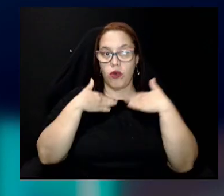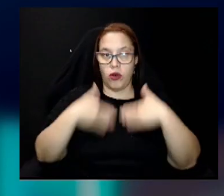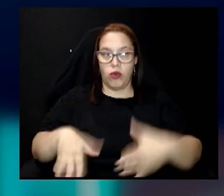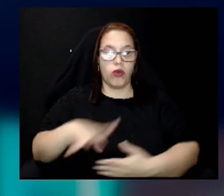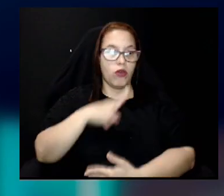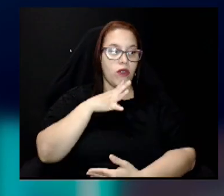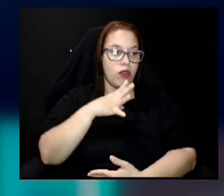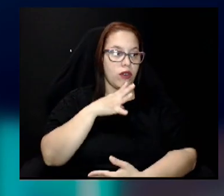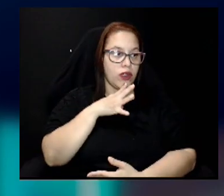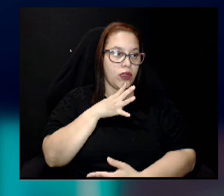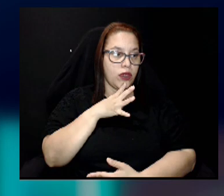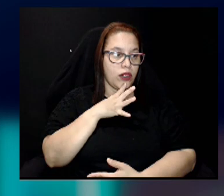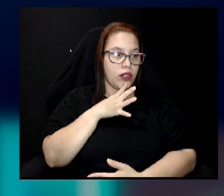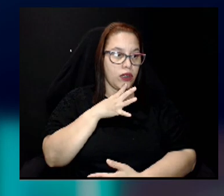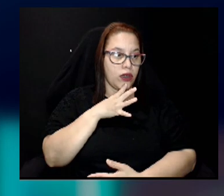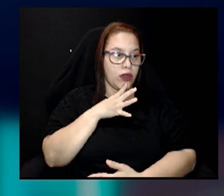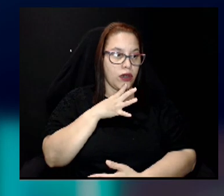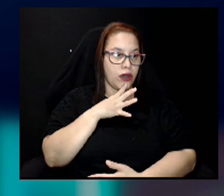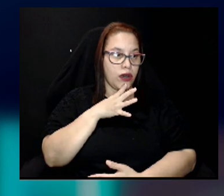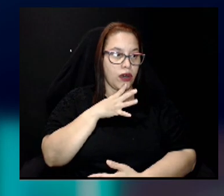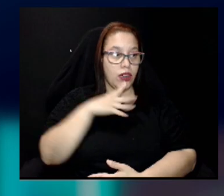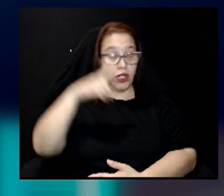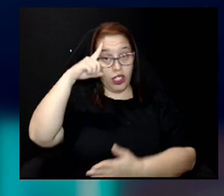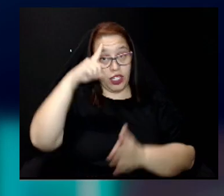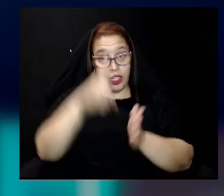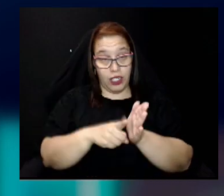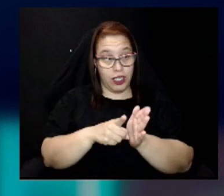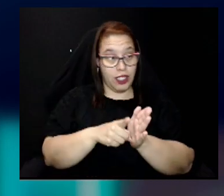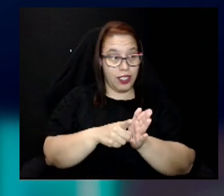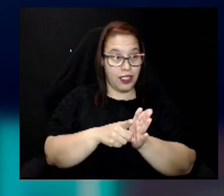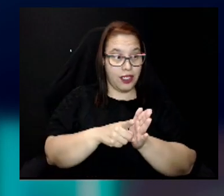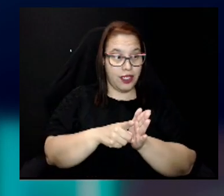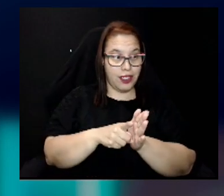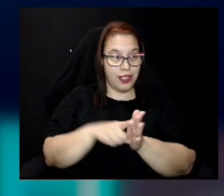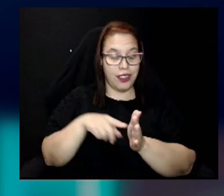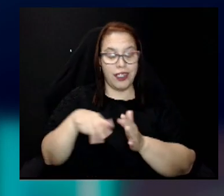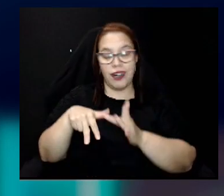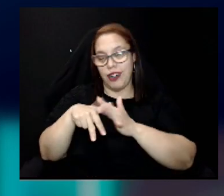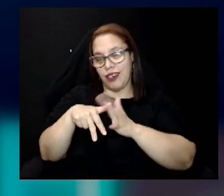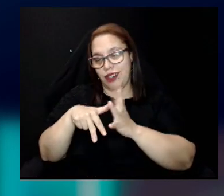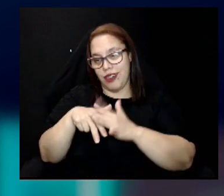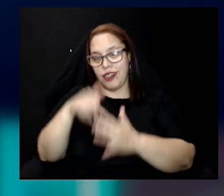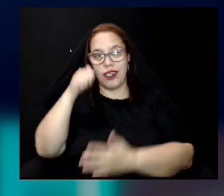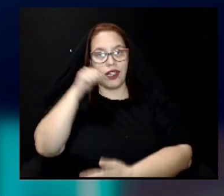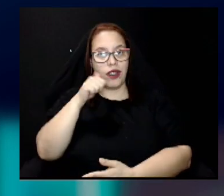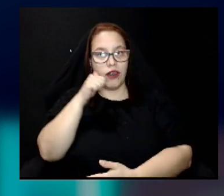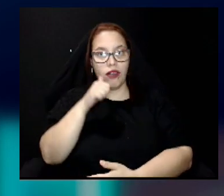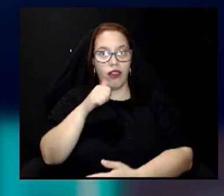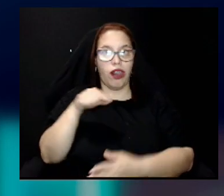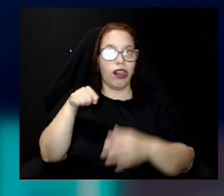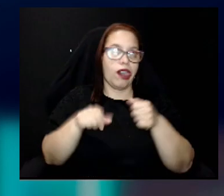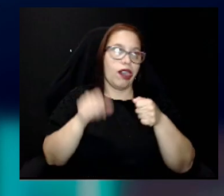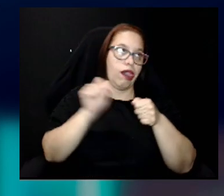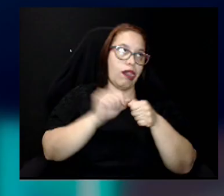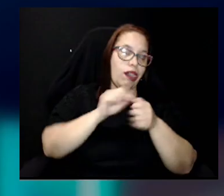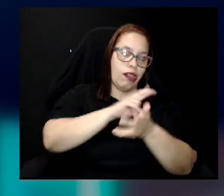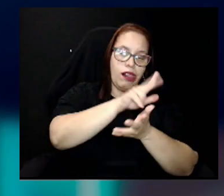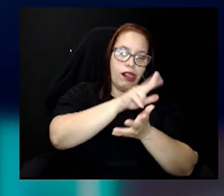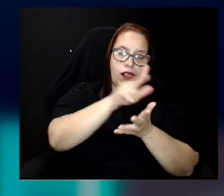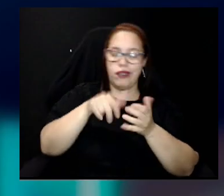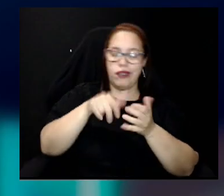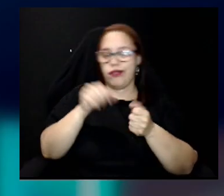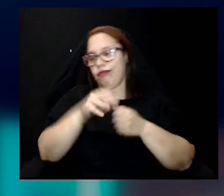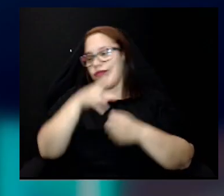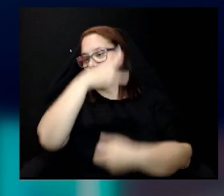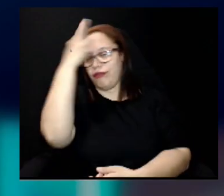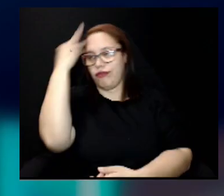tão difícil diagnosticar, porque a maioria dos pacientes, das mulheres, tem 1000 coisas para fazer e sempre esquecem,